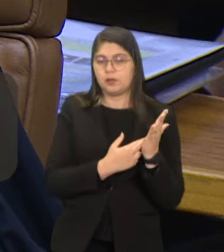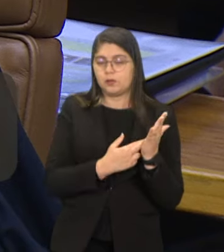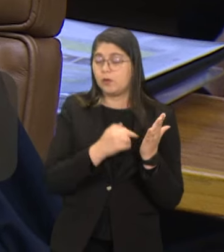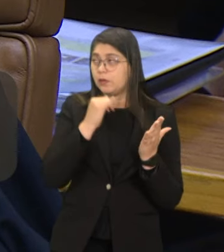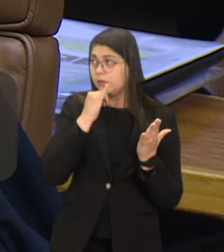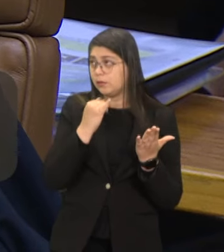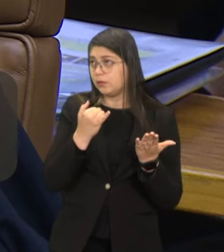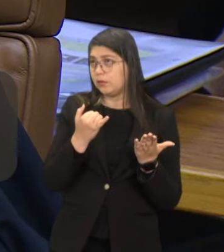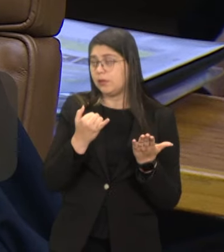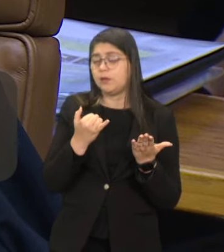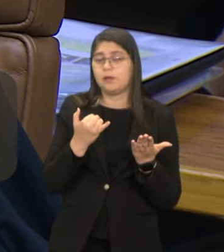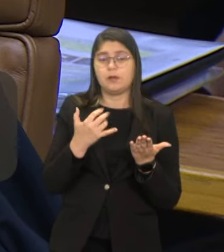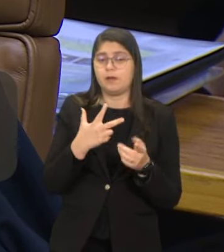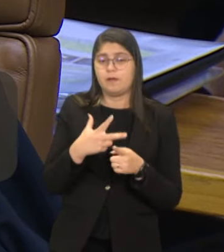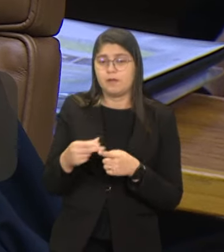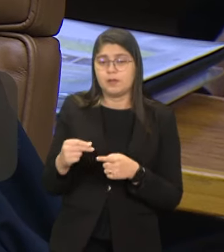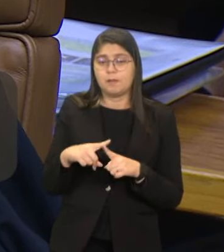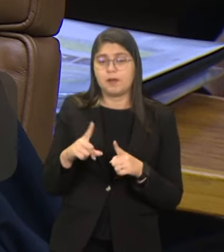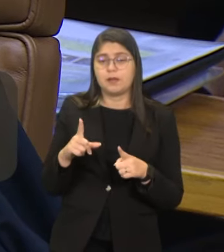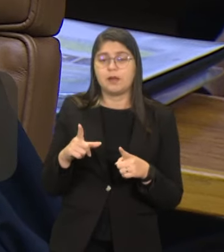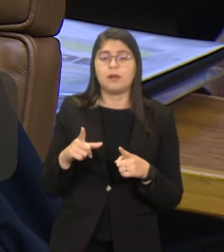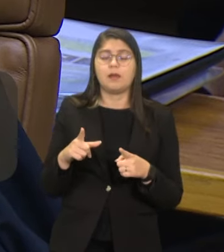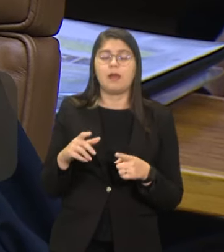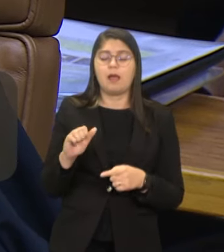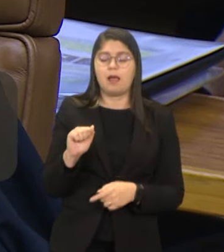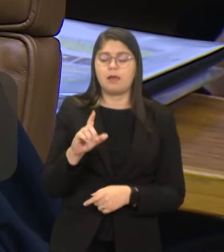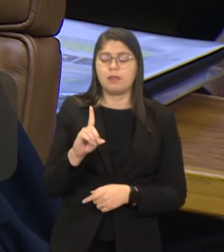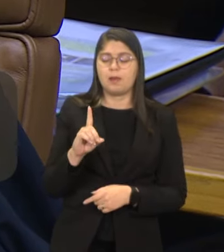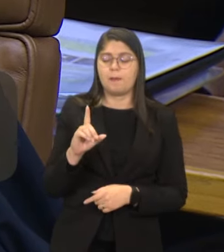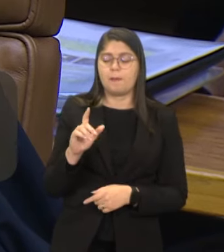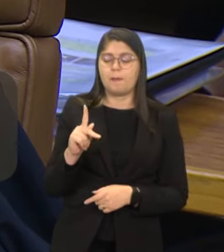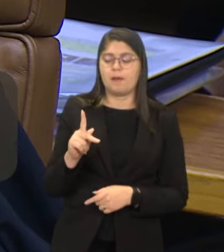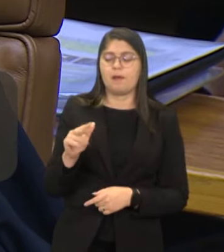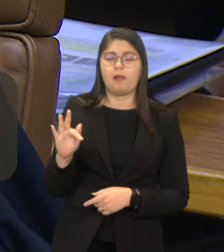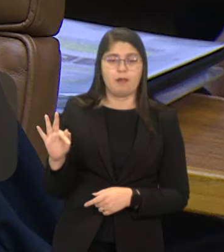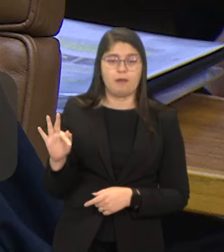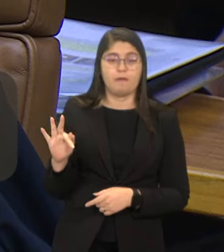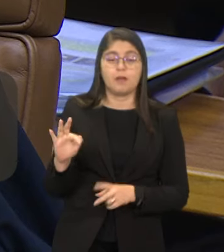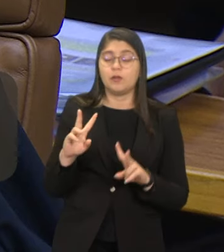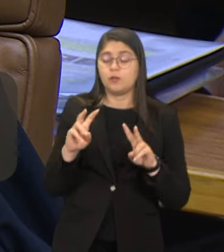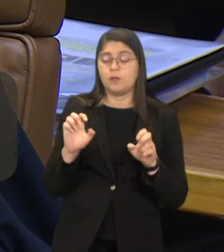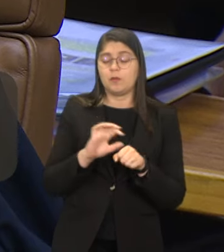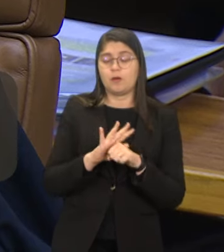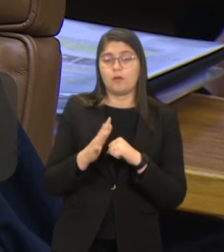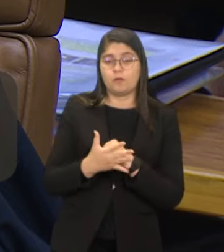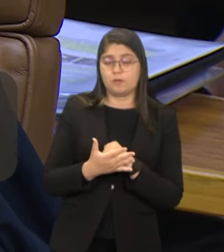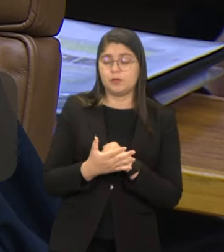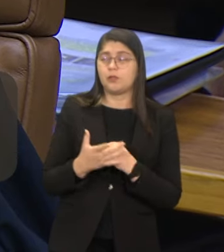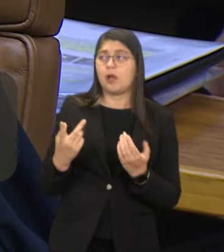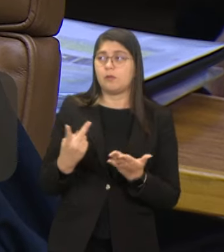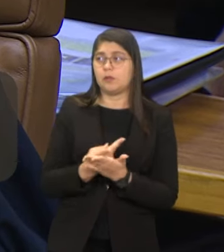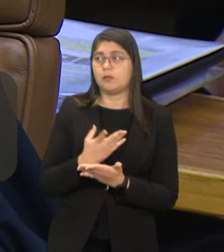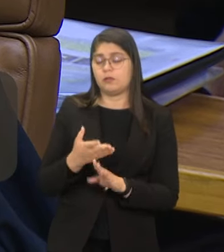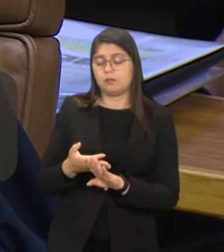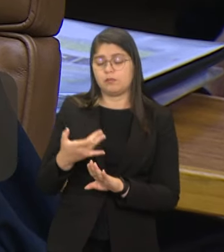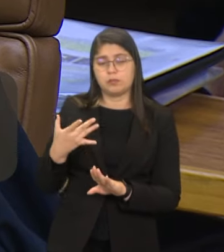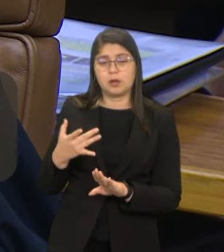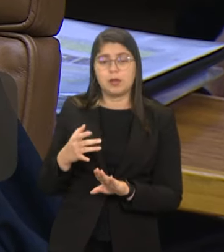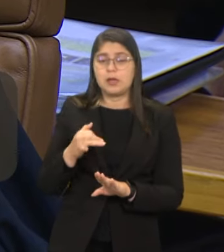que é pela extinção, sem resolução do mérito da DPF, em relação à Covid, como fizemos em todos os precedentes. Caso vencido,